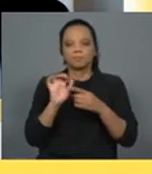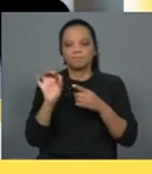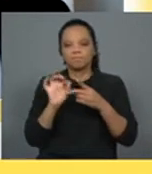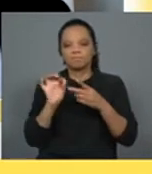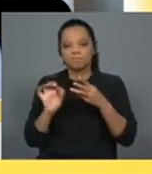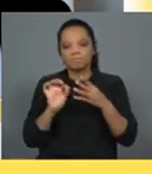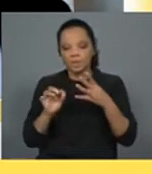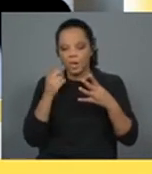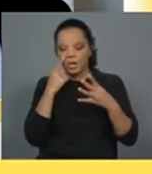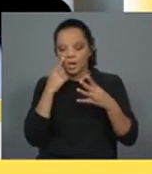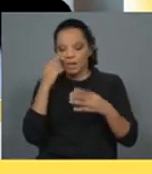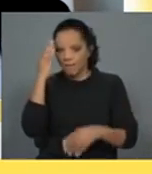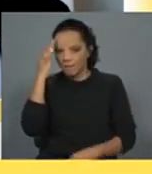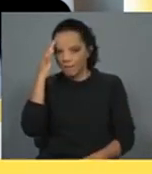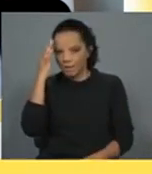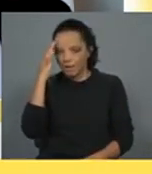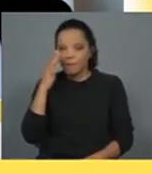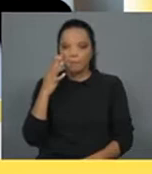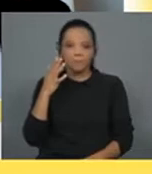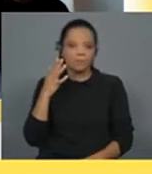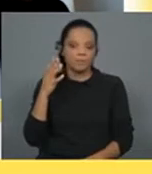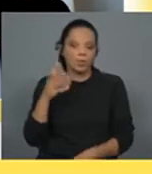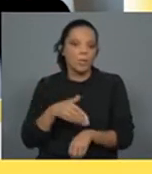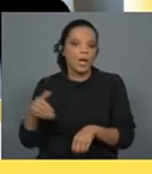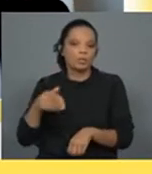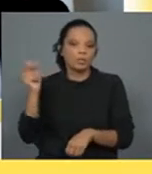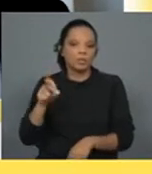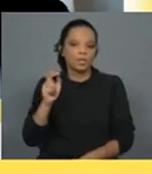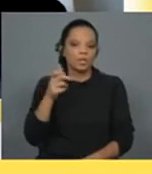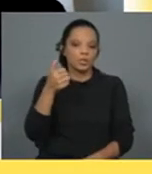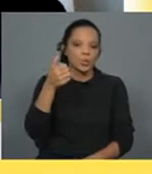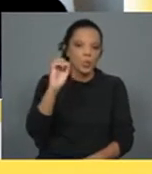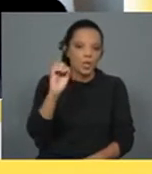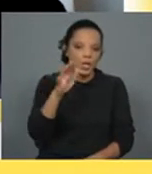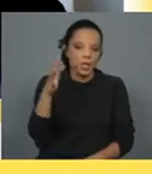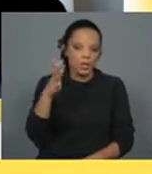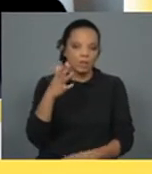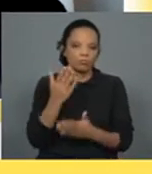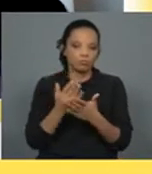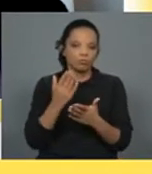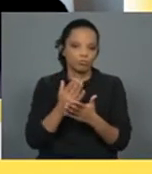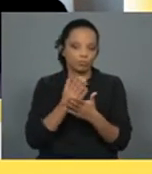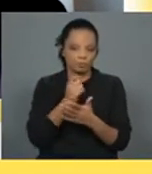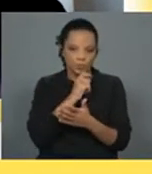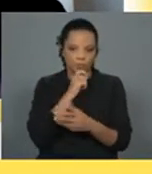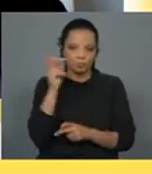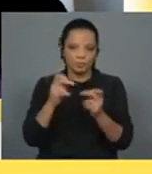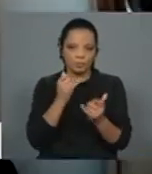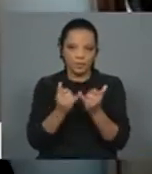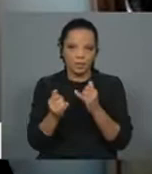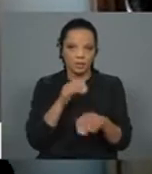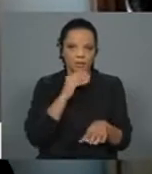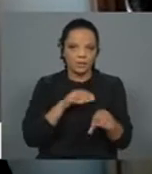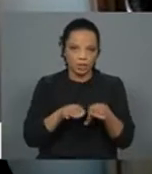conhecemos, calcular qual é a probabilidade de ocorrer num determinado tempo, 50 anos, é tipicamente o que se faz em estudos probabilísticos de perigosidade